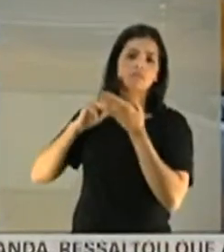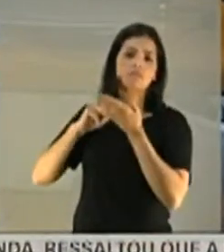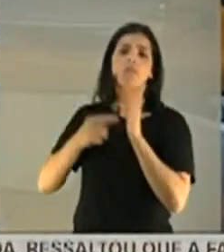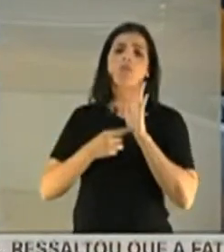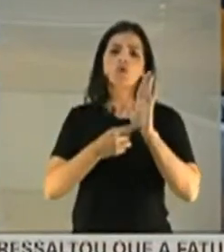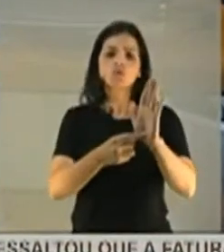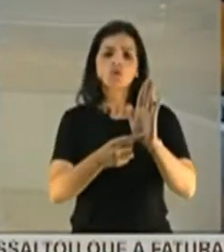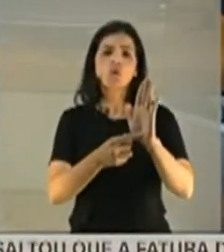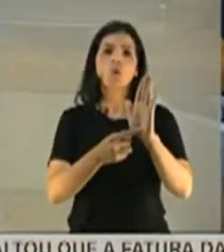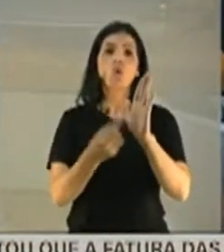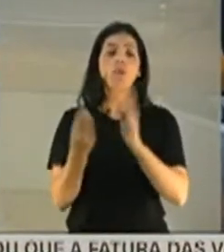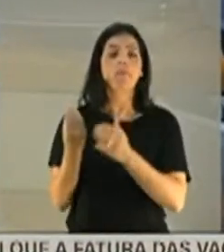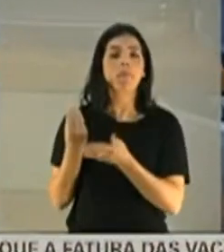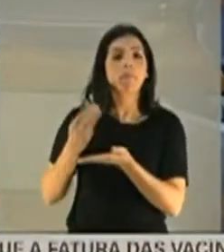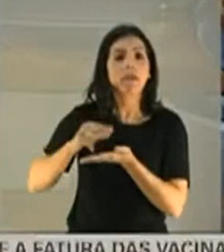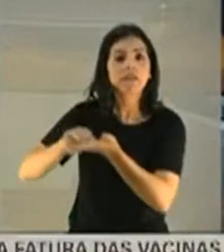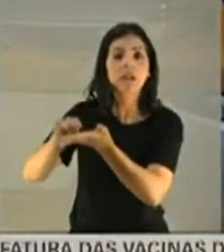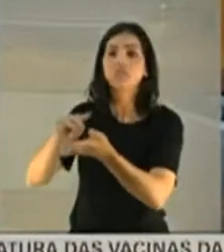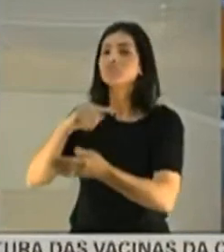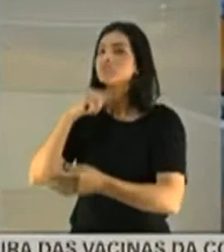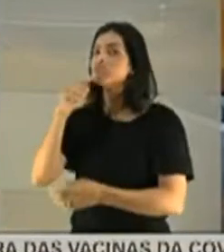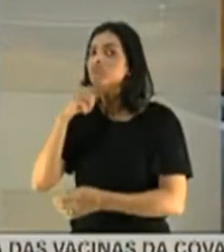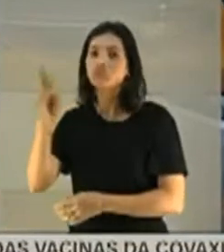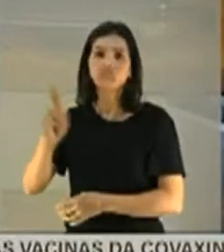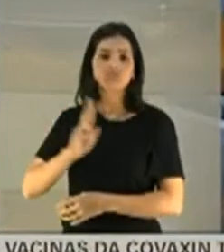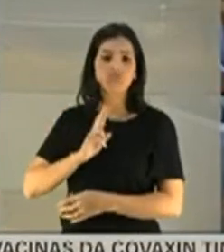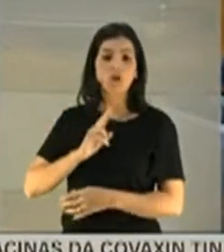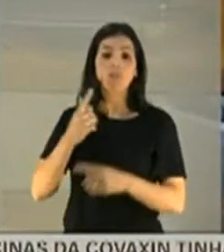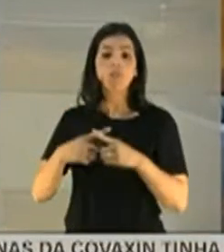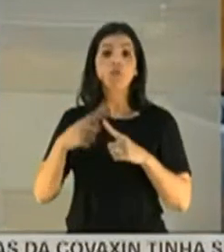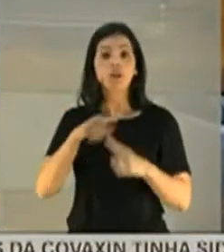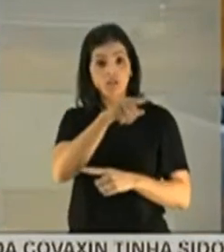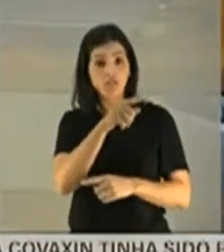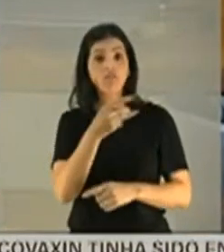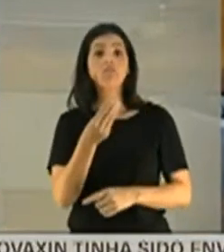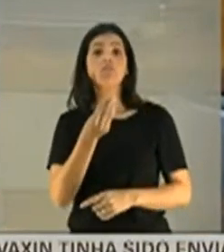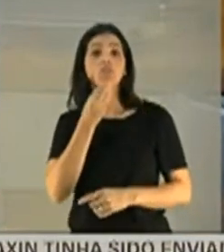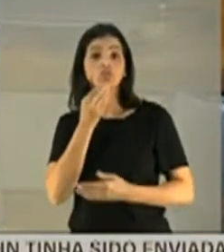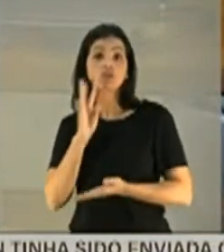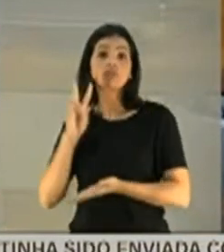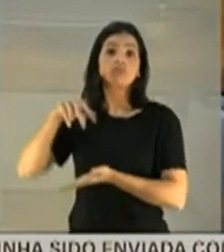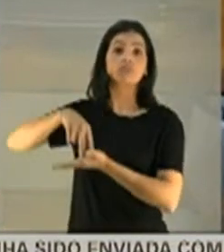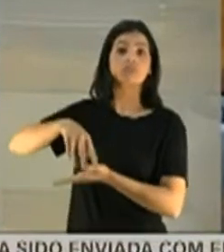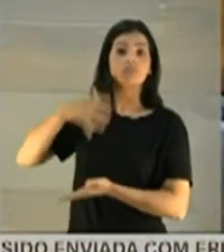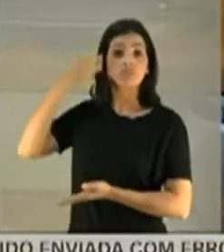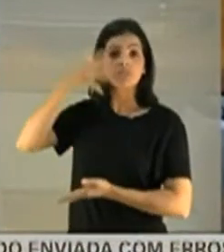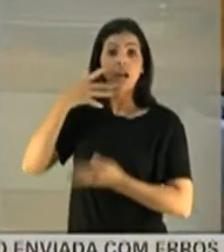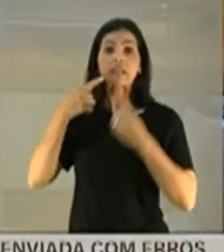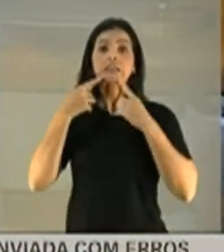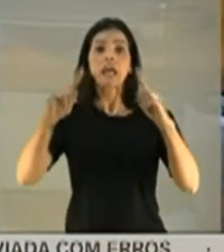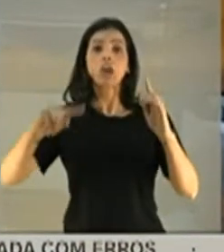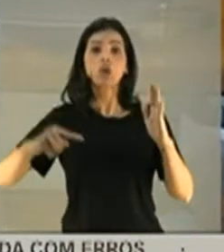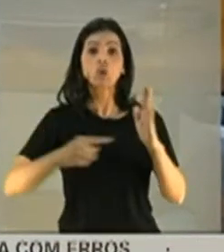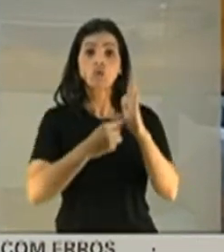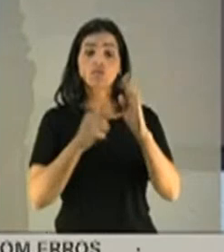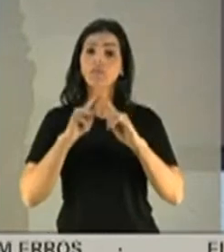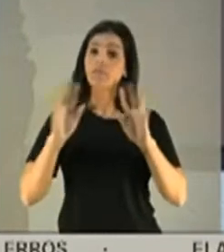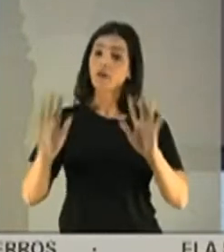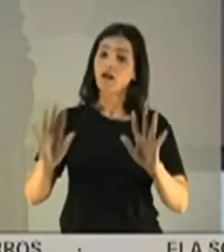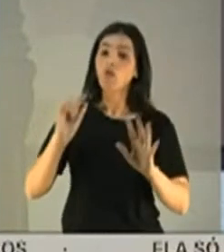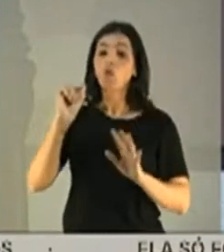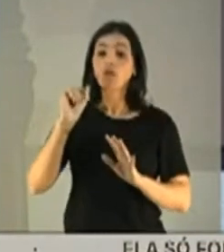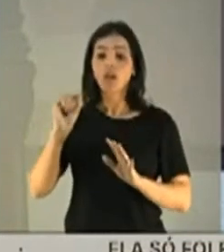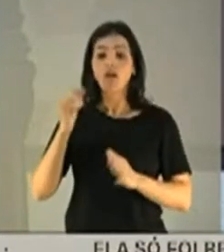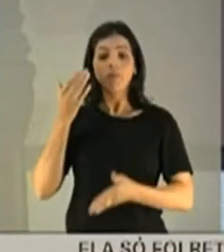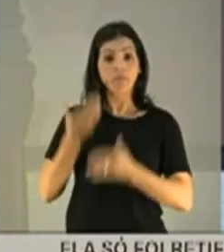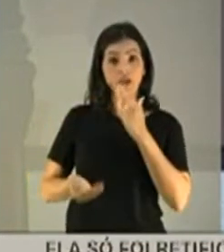algumas mensagens aqui, não conseguiu, por que o senhor não foi no parlamento fazer a denúncia na tribuna? Para não perder